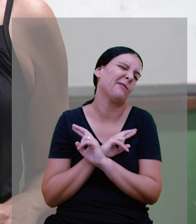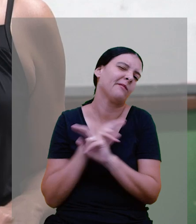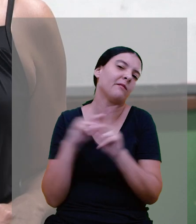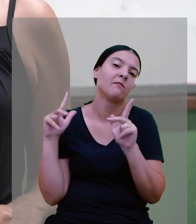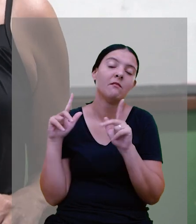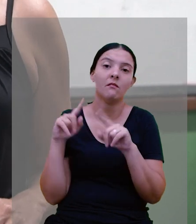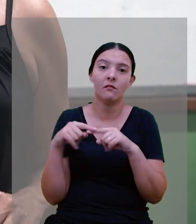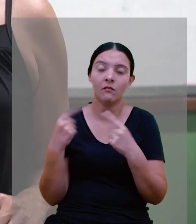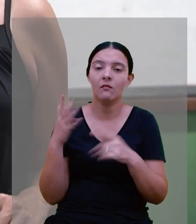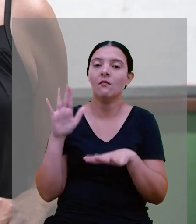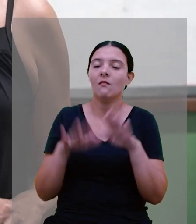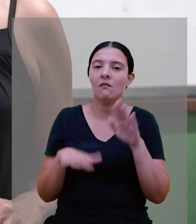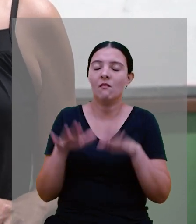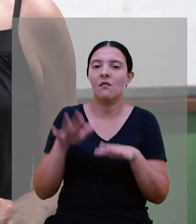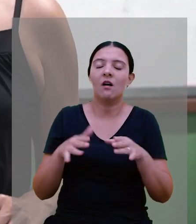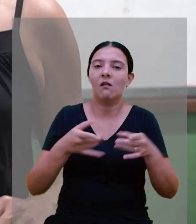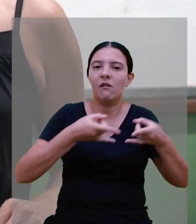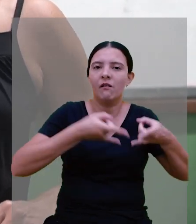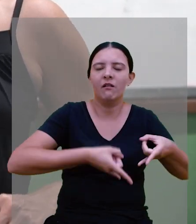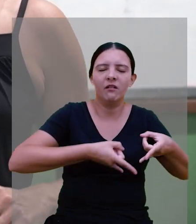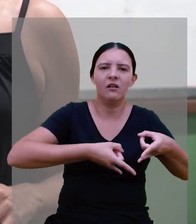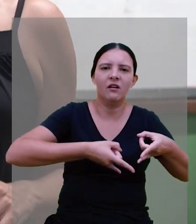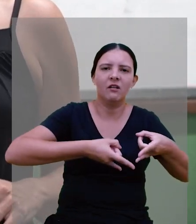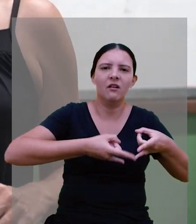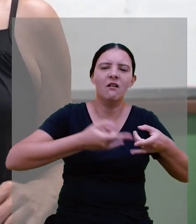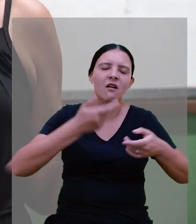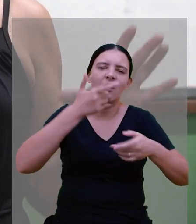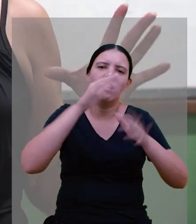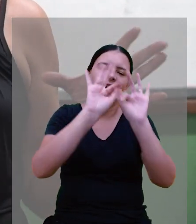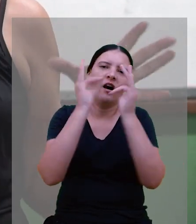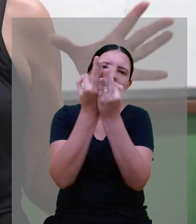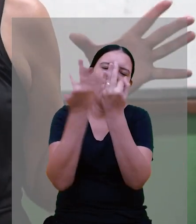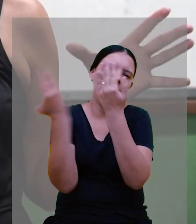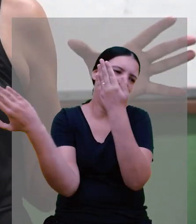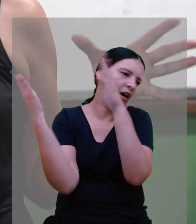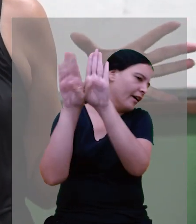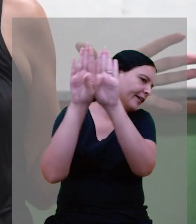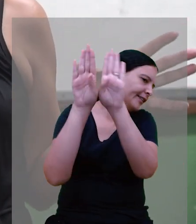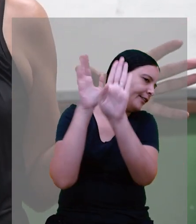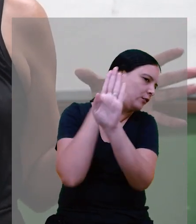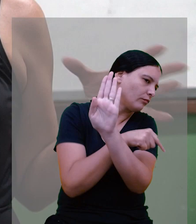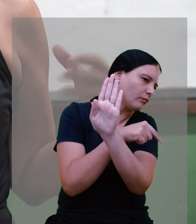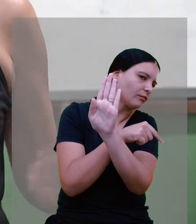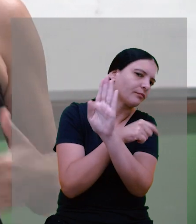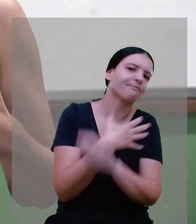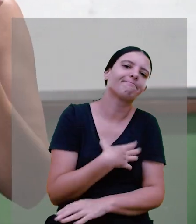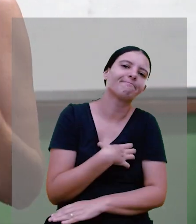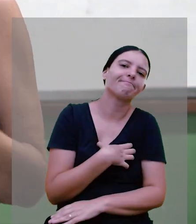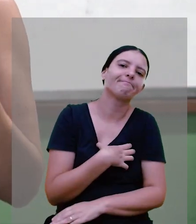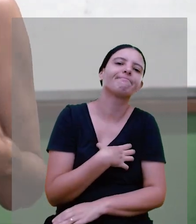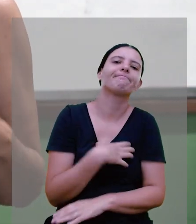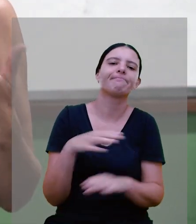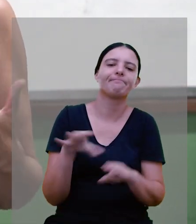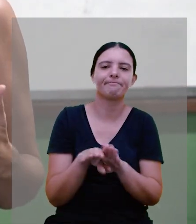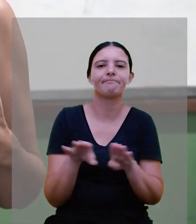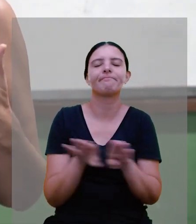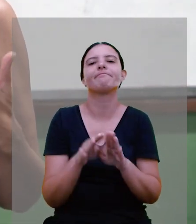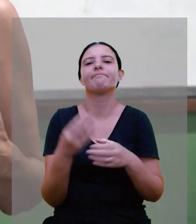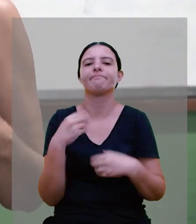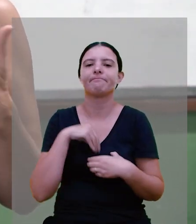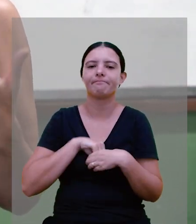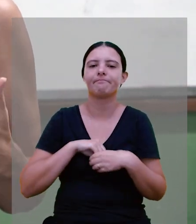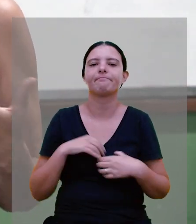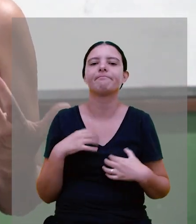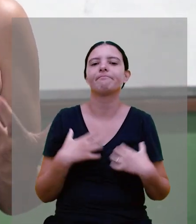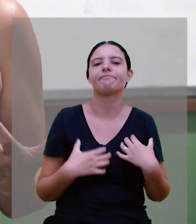Mas tem hora que a gente, dentro do quarto da gente, brigado lá com nossos pais, a gente se sente em campo de concentração. E aí, se a gente procurar dentro da gente